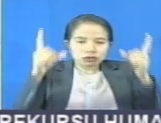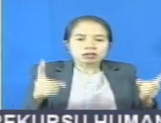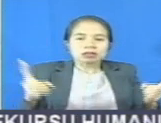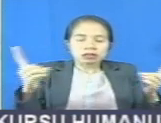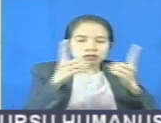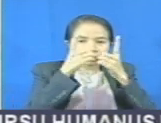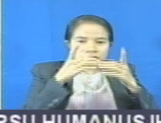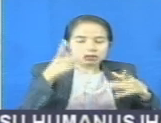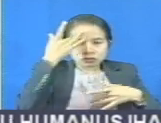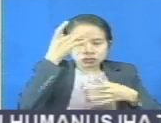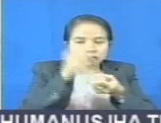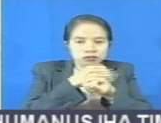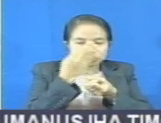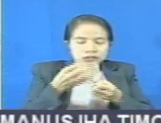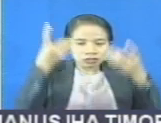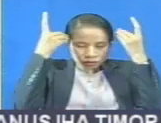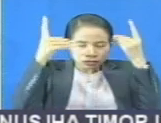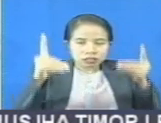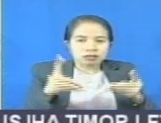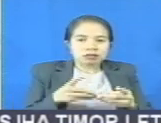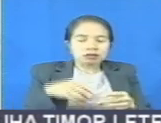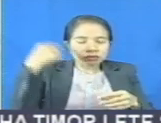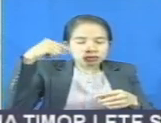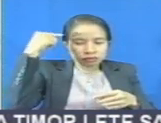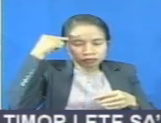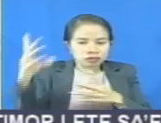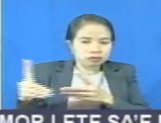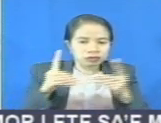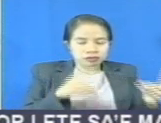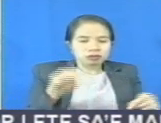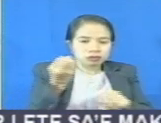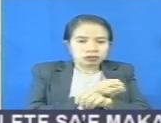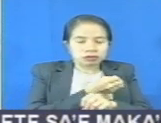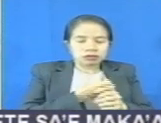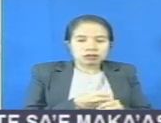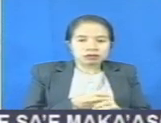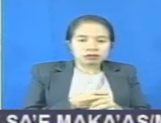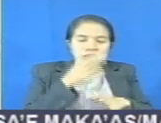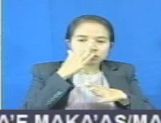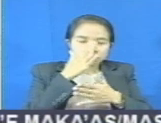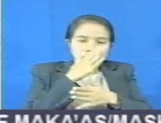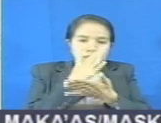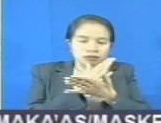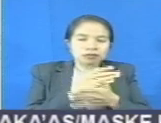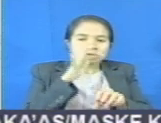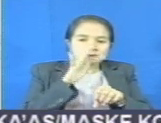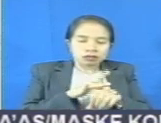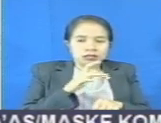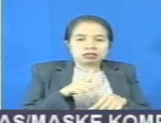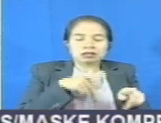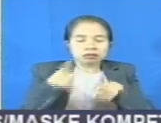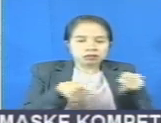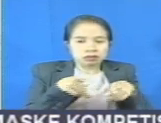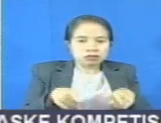infectado Covid-19. Decisão e medidas nebe governo implementa objetivo. Ato evita contágio e a